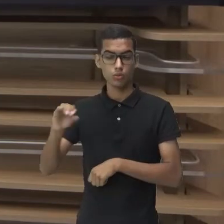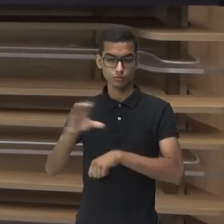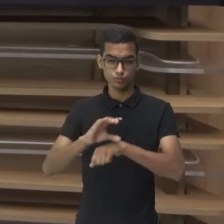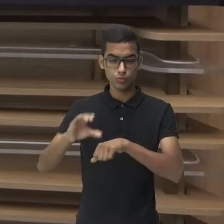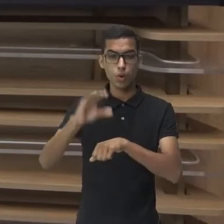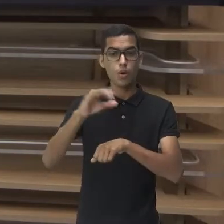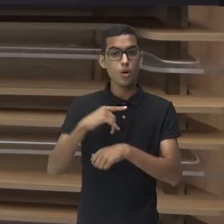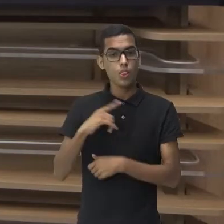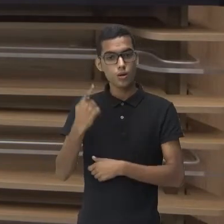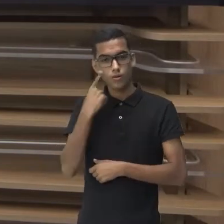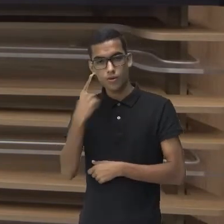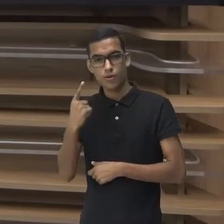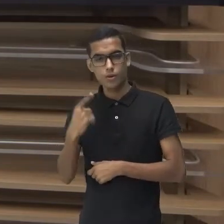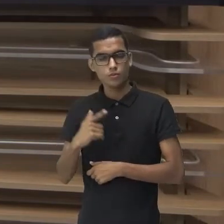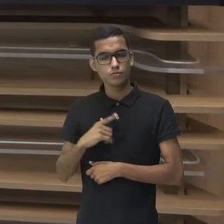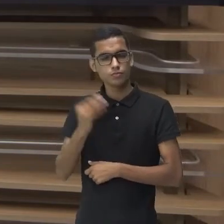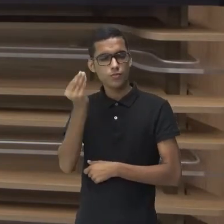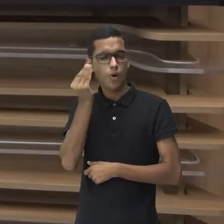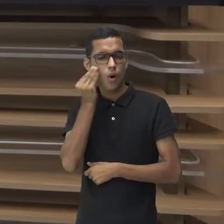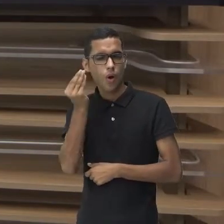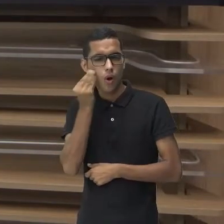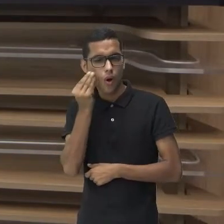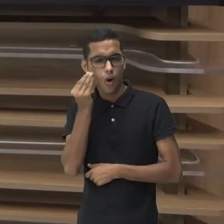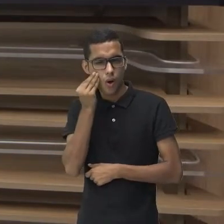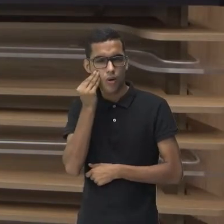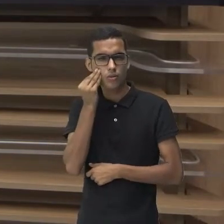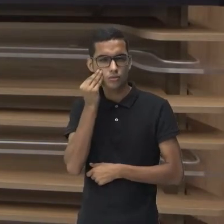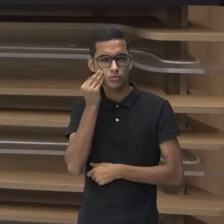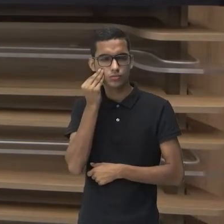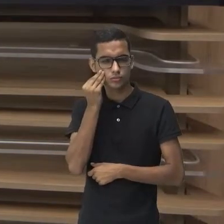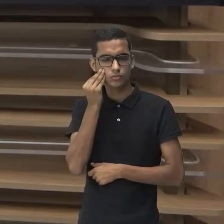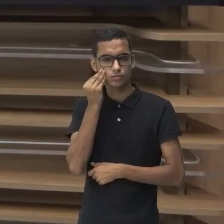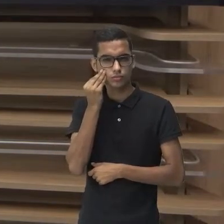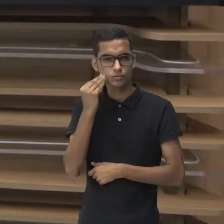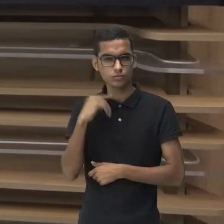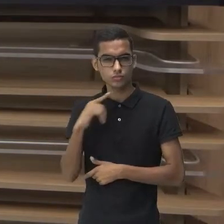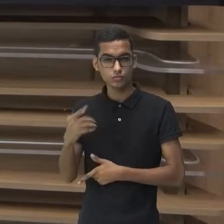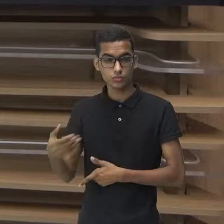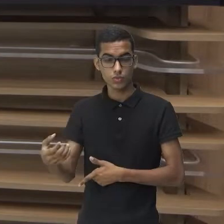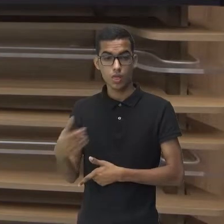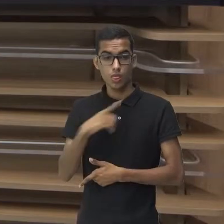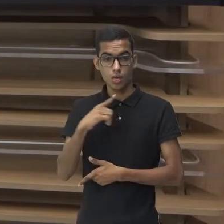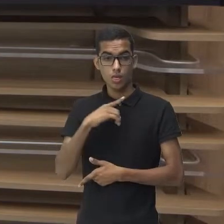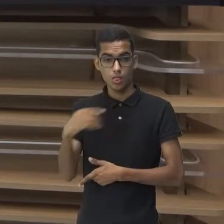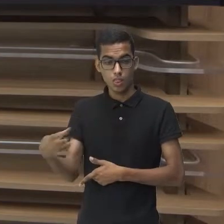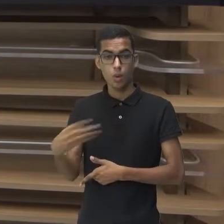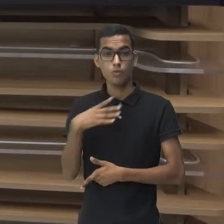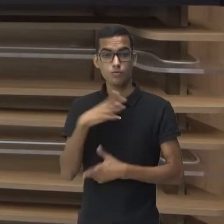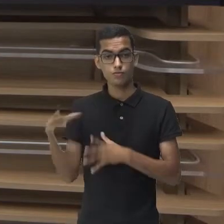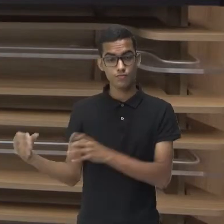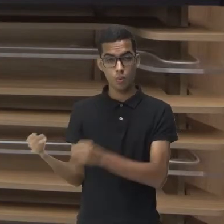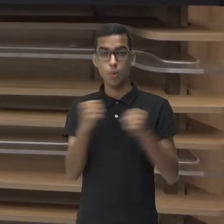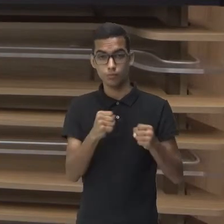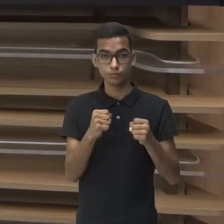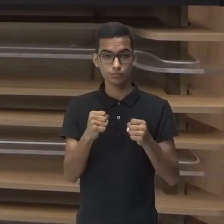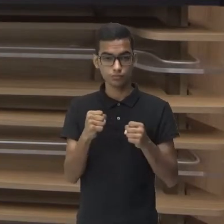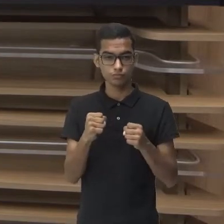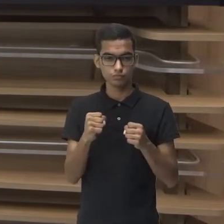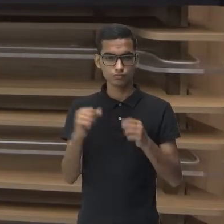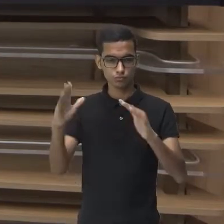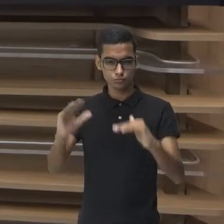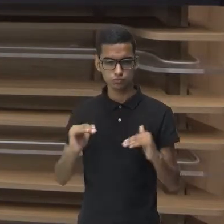com a Rússia, para tentar reestabelecer o seu poder absolutista. E nós vamos